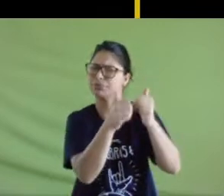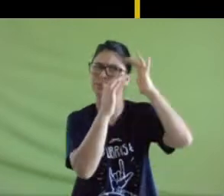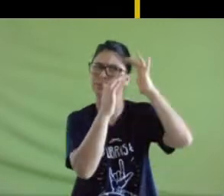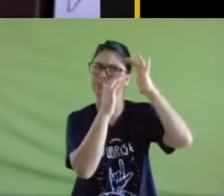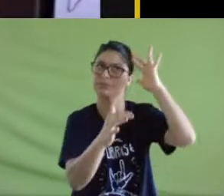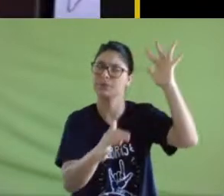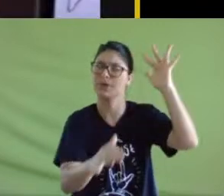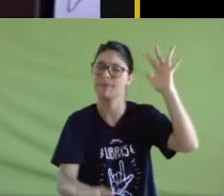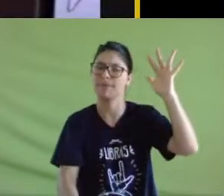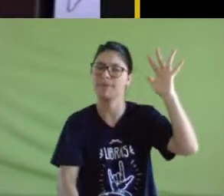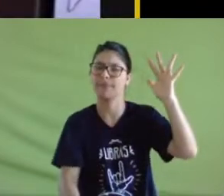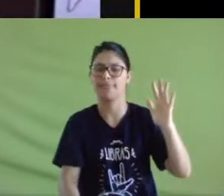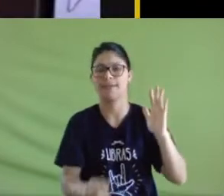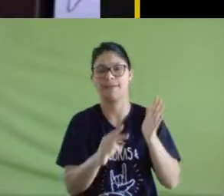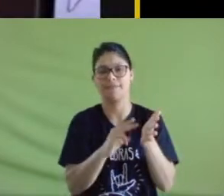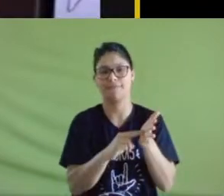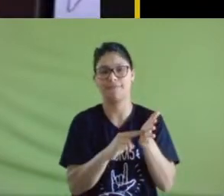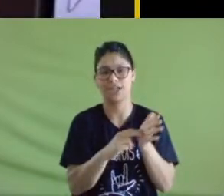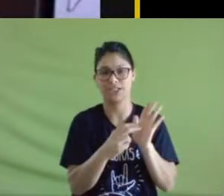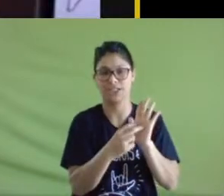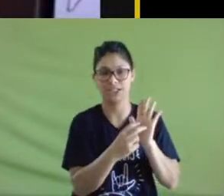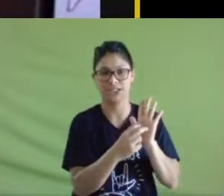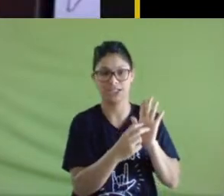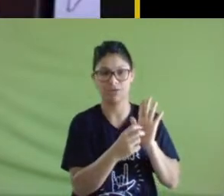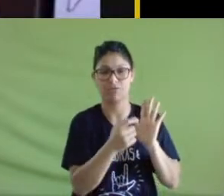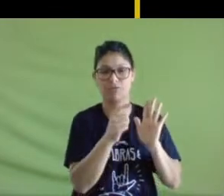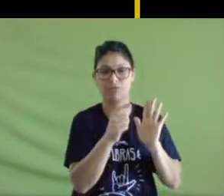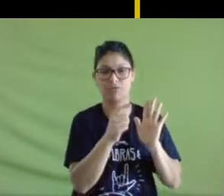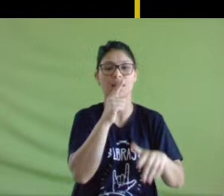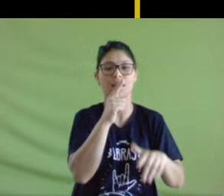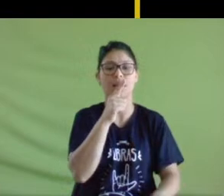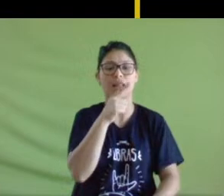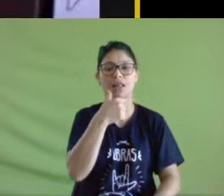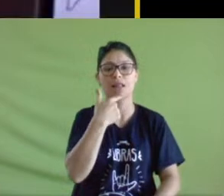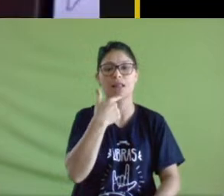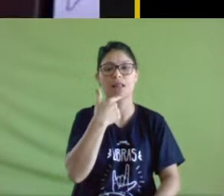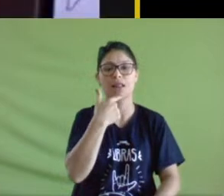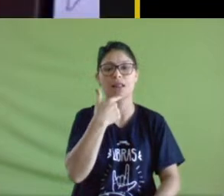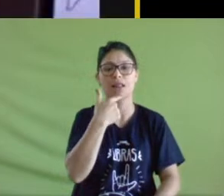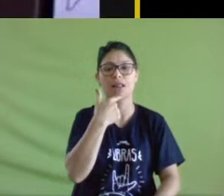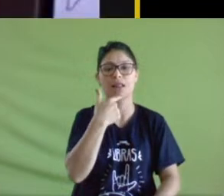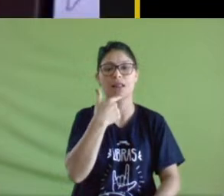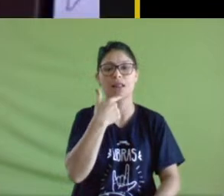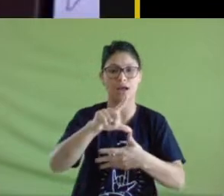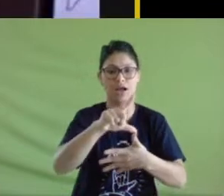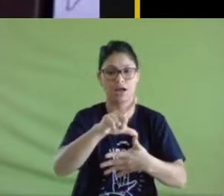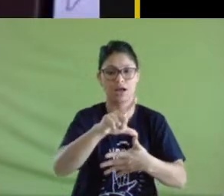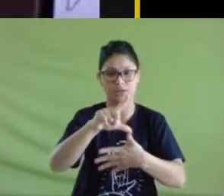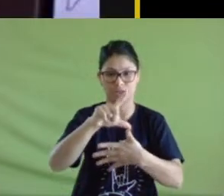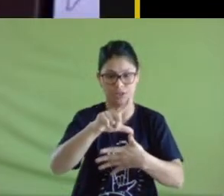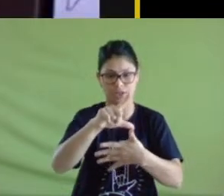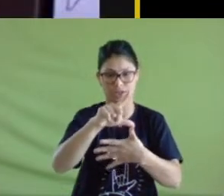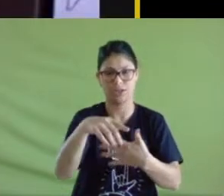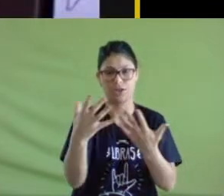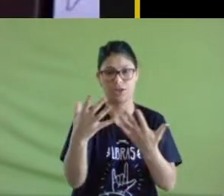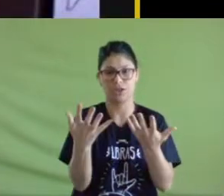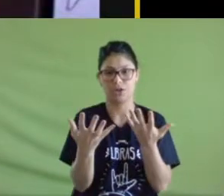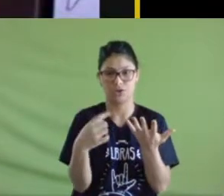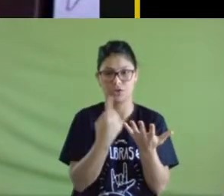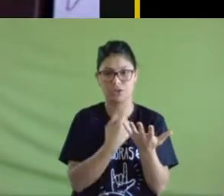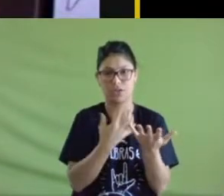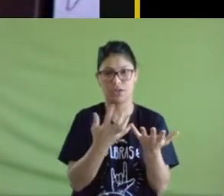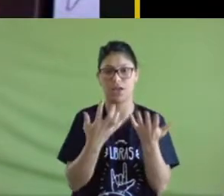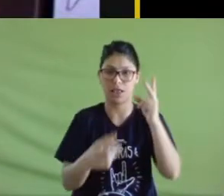nas versões latinas dessa arte, os locus, lugares comuns que a gente quer lembrar, eles têm